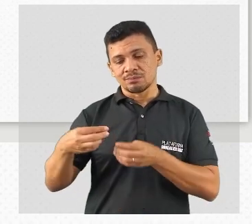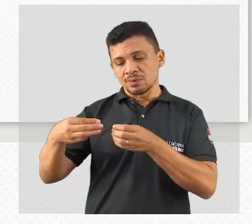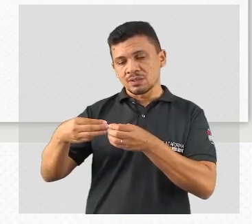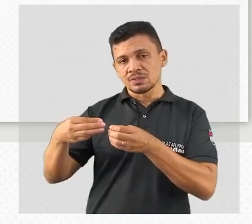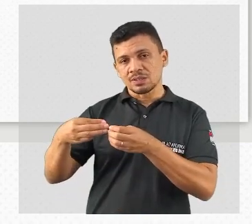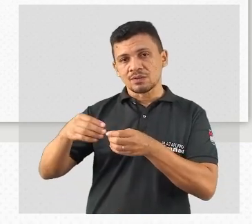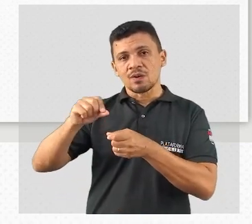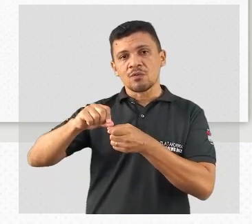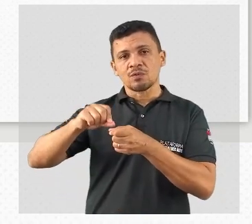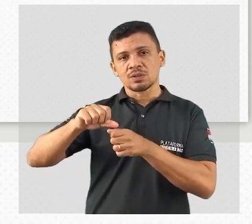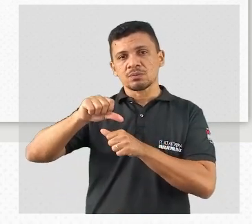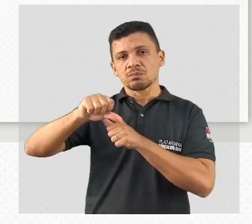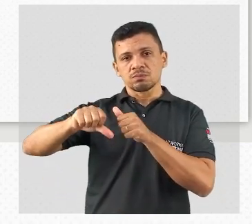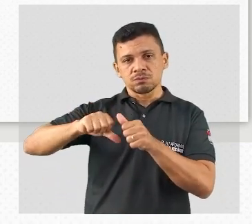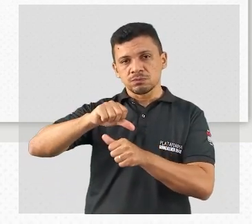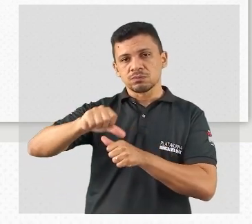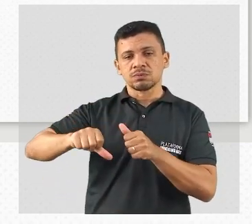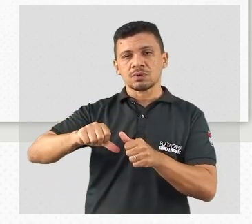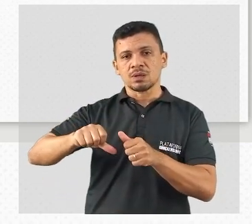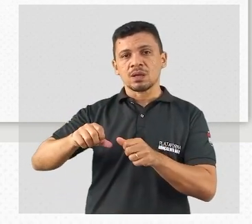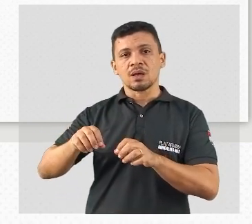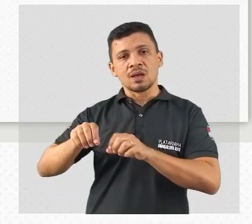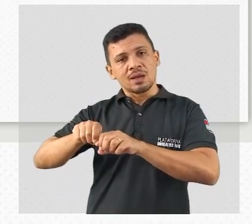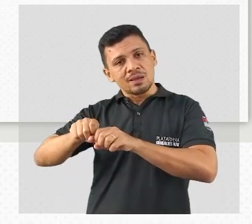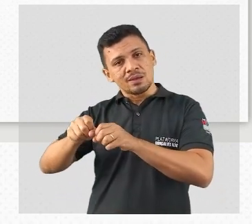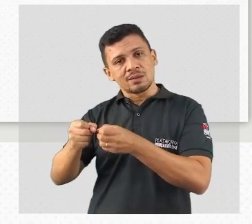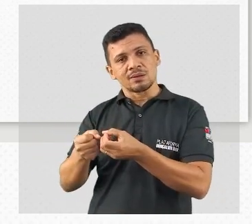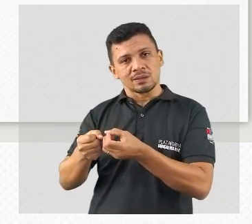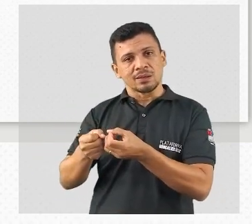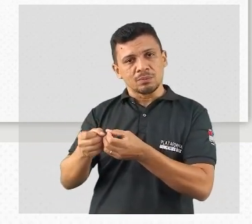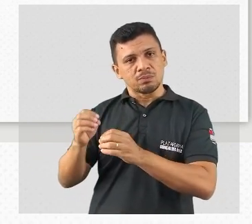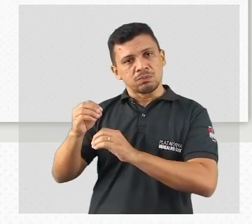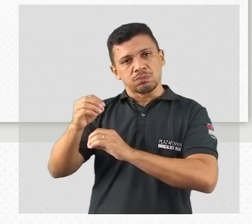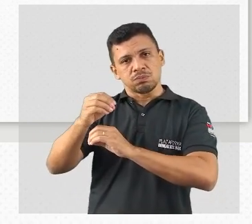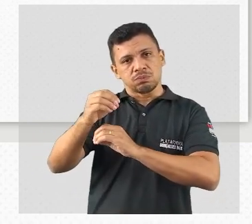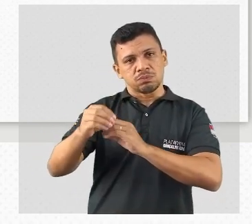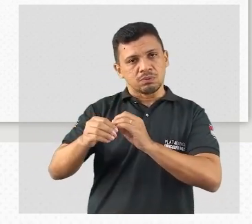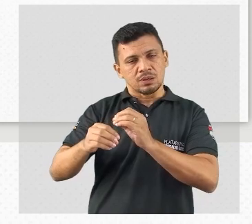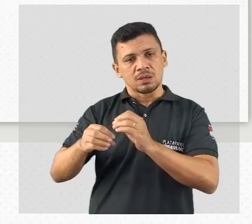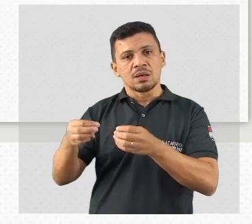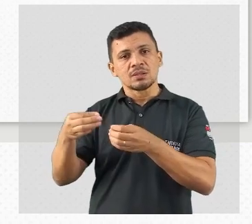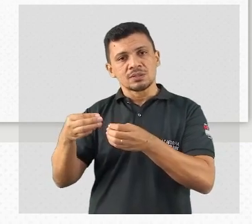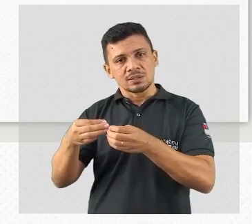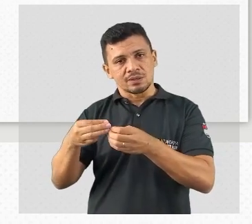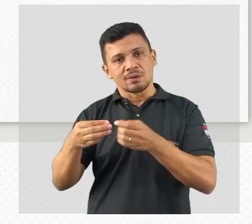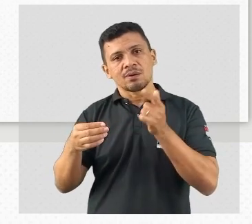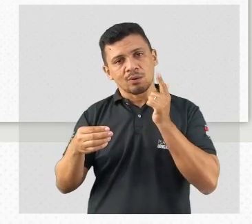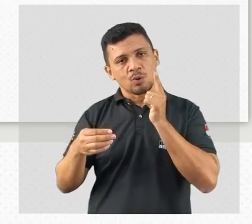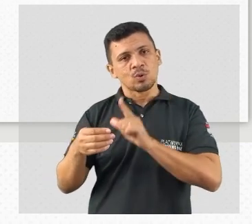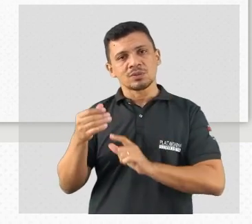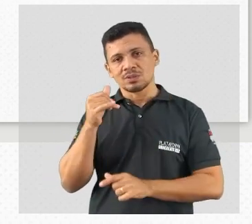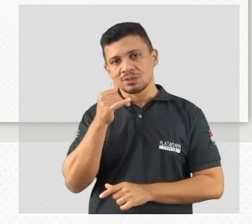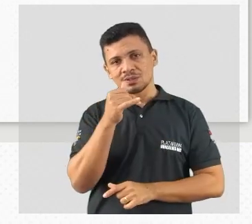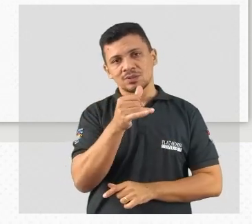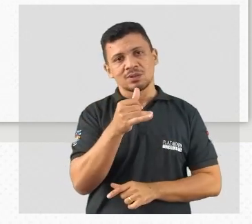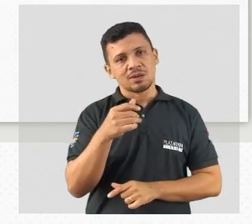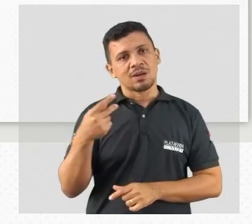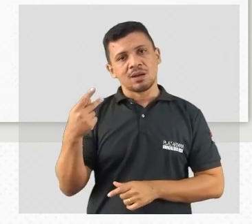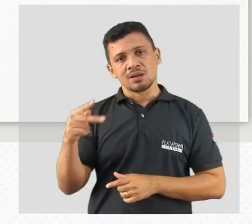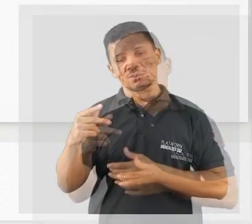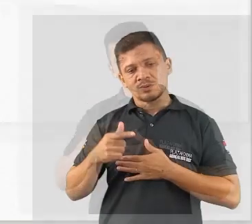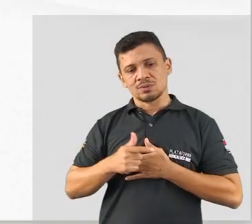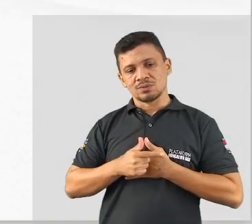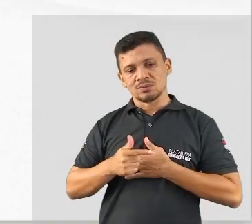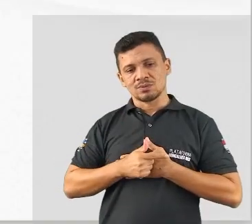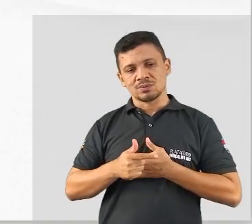né? A quebra de moléculas para que a célula também consiga obter energia para desempenhar as suas